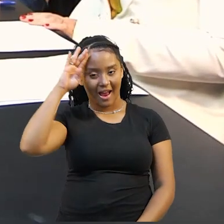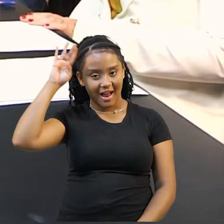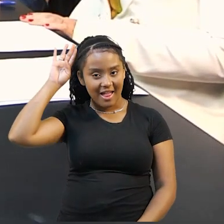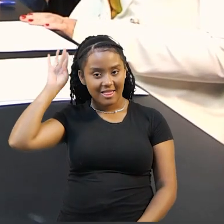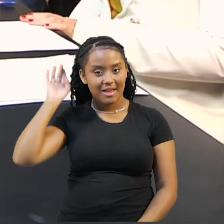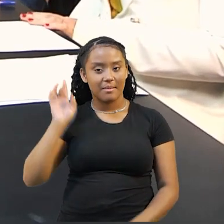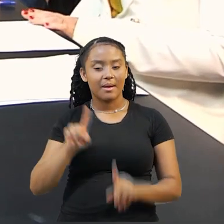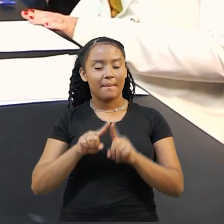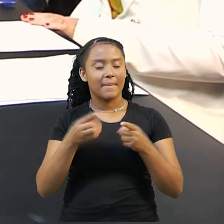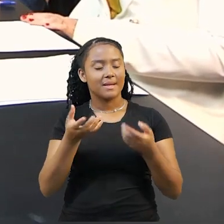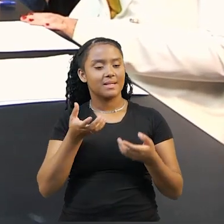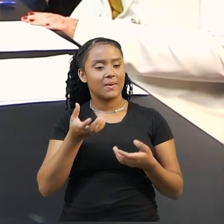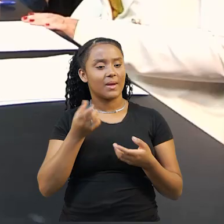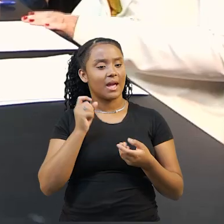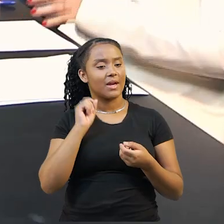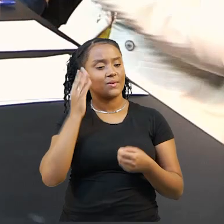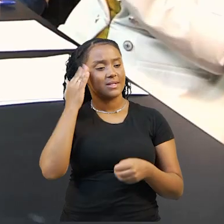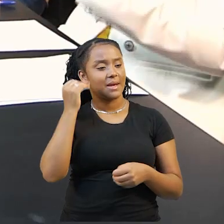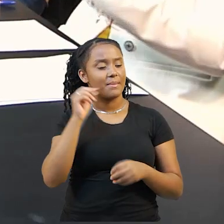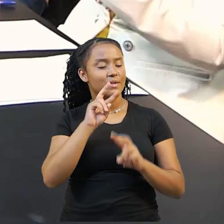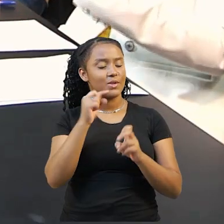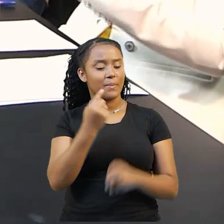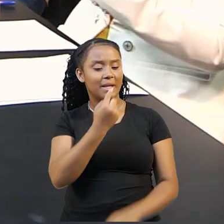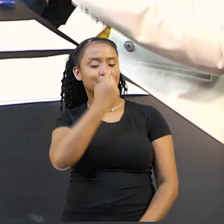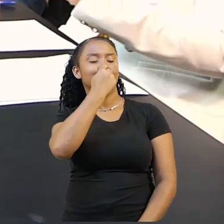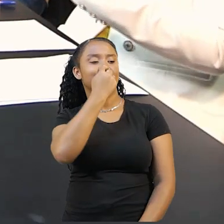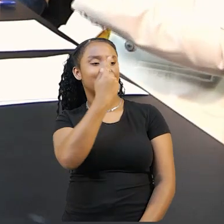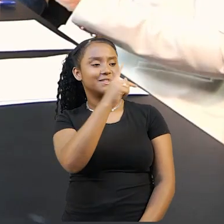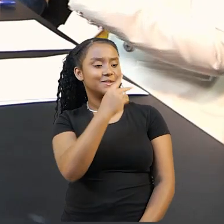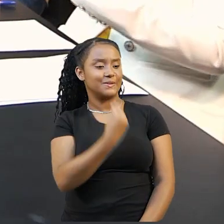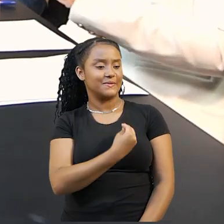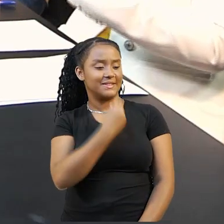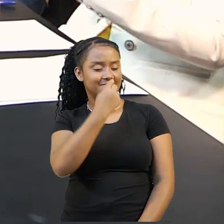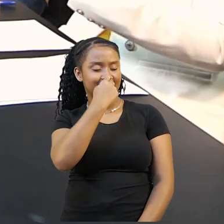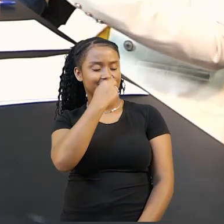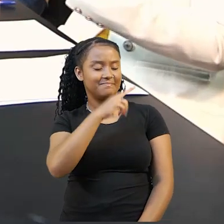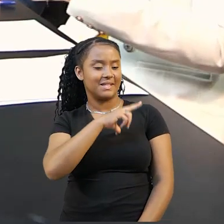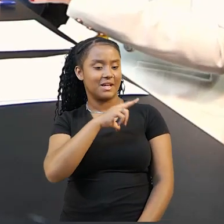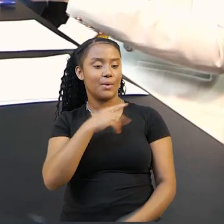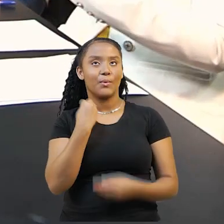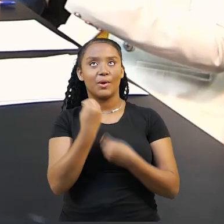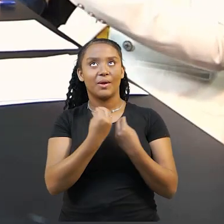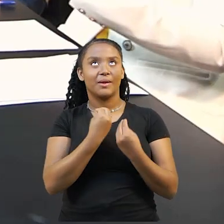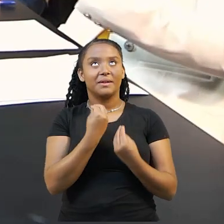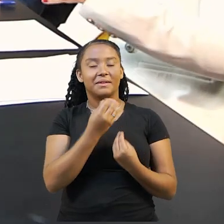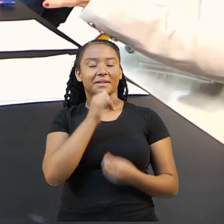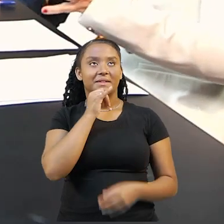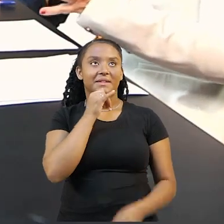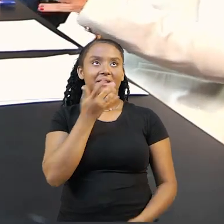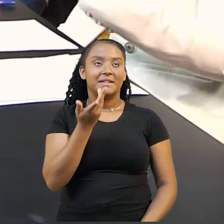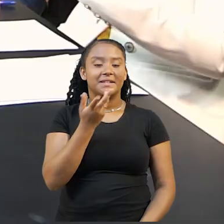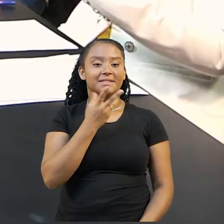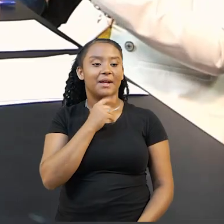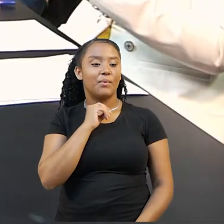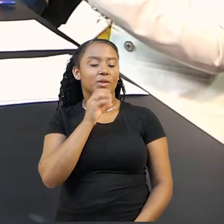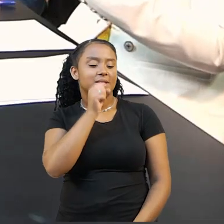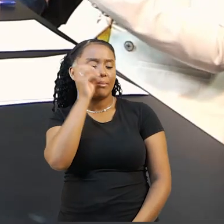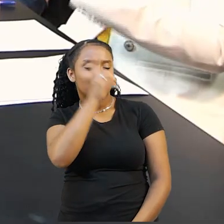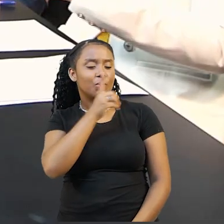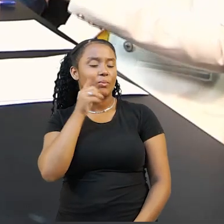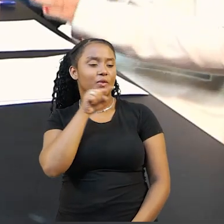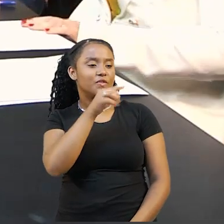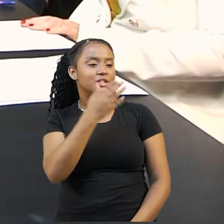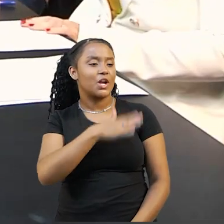você descobrisse mais alguma coisa da intimidade da Catarina, como que é, por exemplo, o fim de semana da Catarina, o que ela gosta